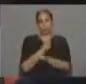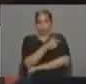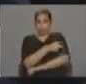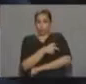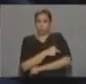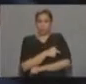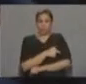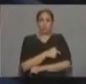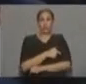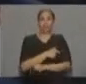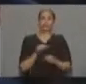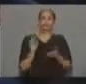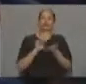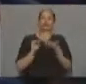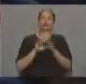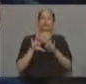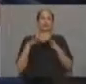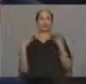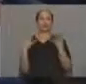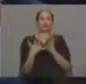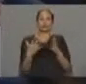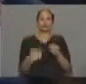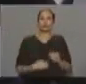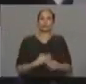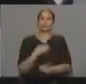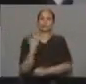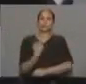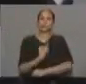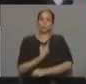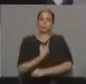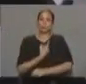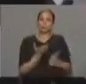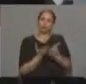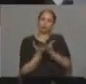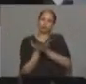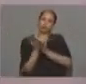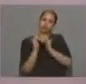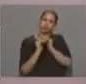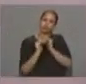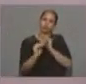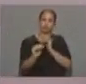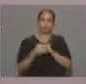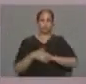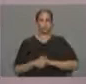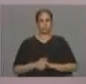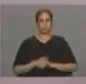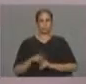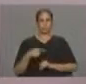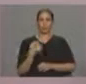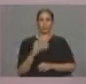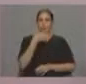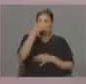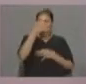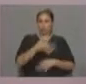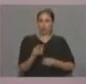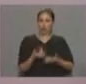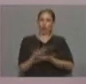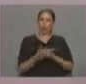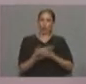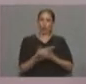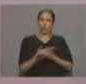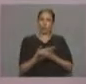hectares geral é necessário assegurar condições econômicas de sustentabilidade é que lutamos na instrumental e da economia